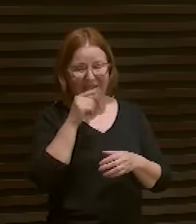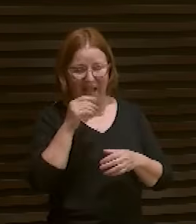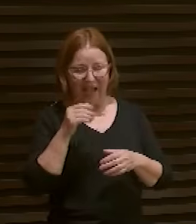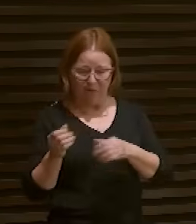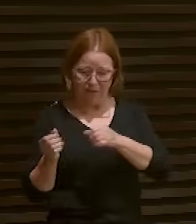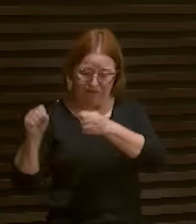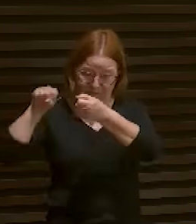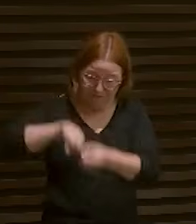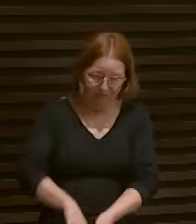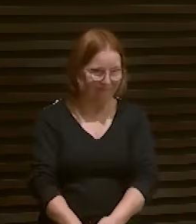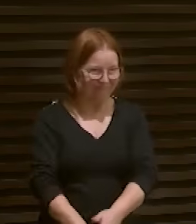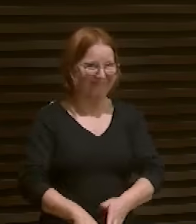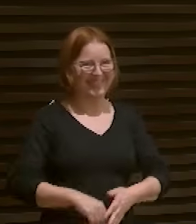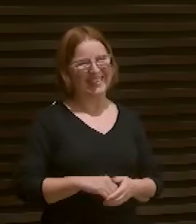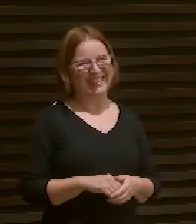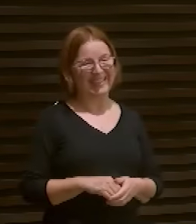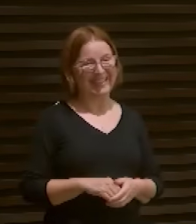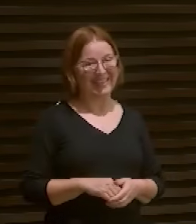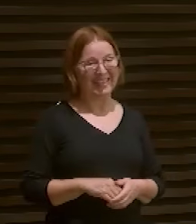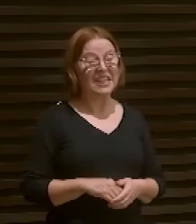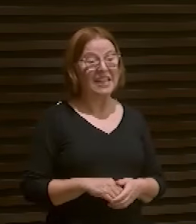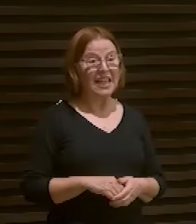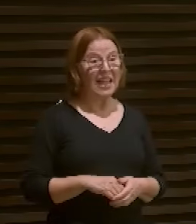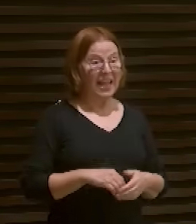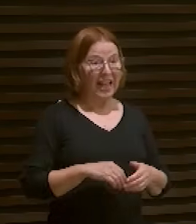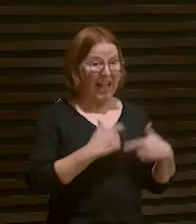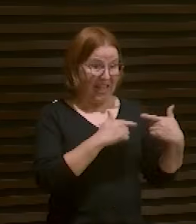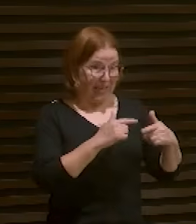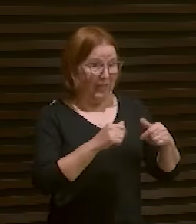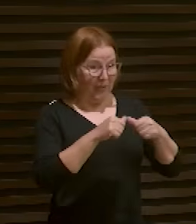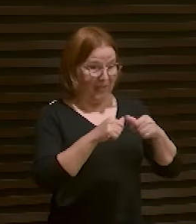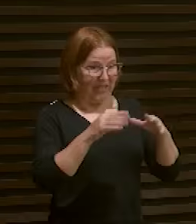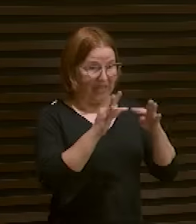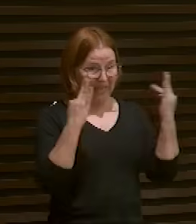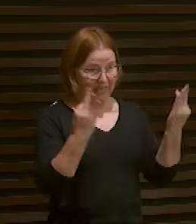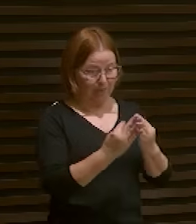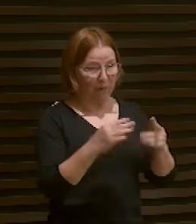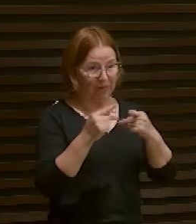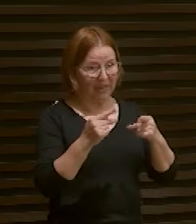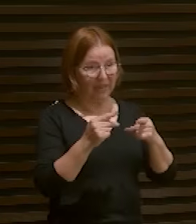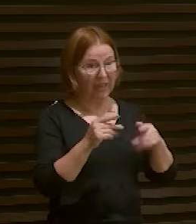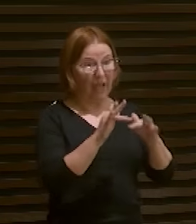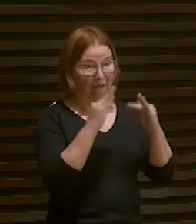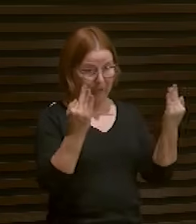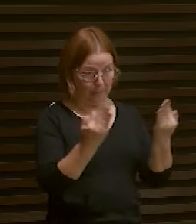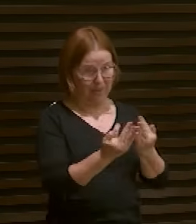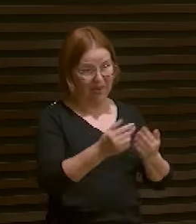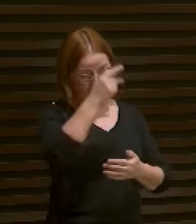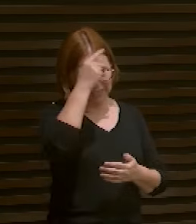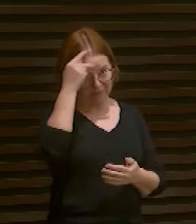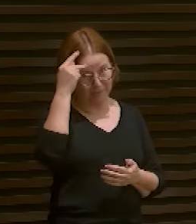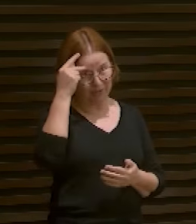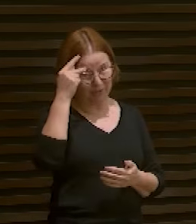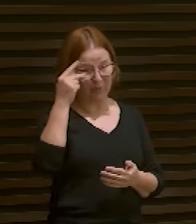Então, na tradição dessa tribo diz que a família vai pegar essa pessoa e vai trazer ela para o rio.